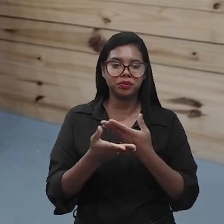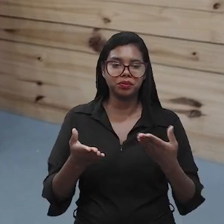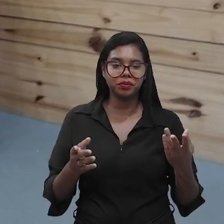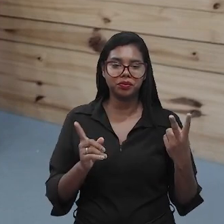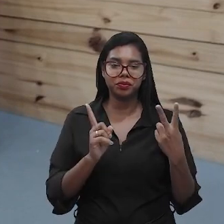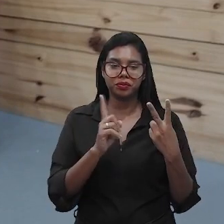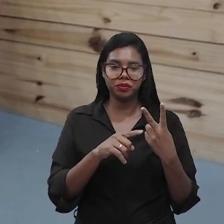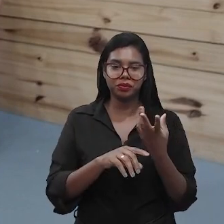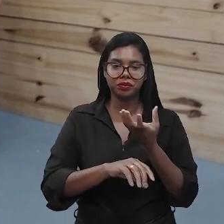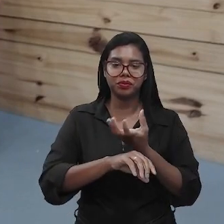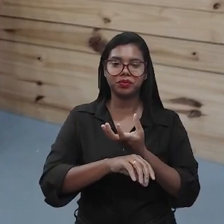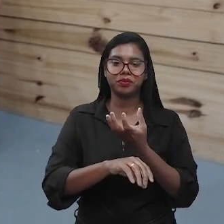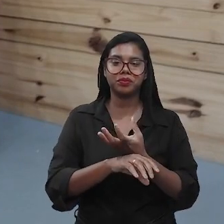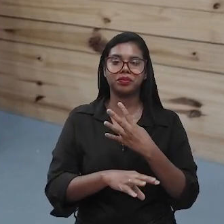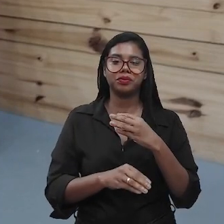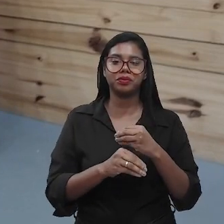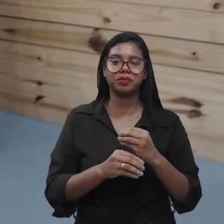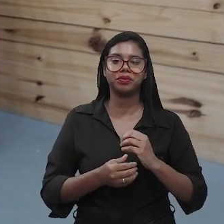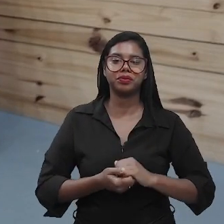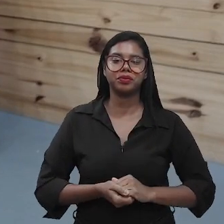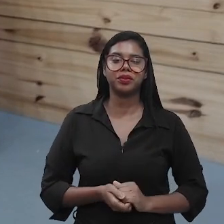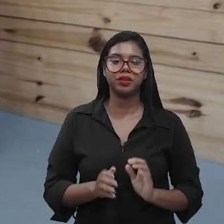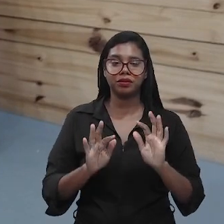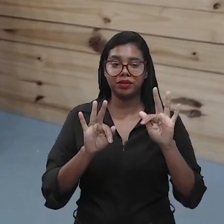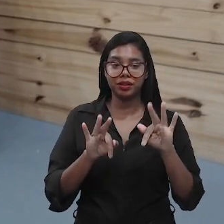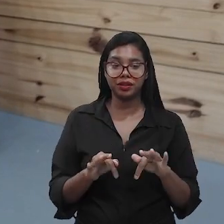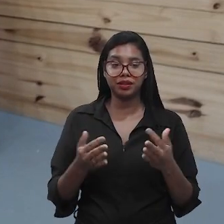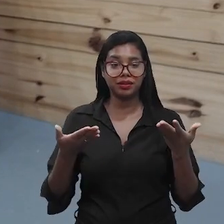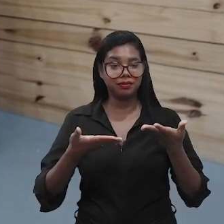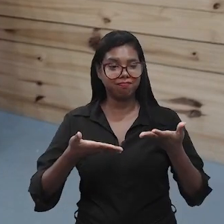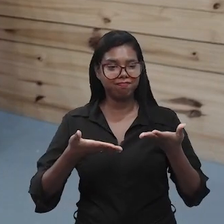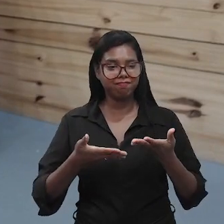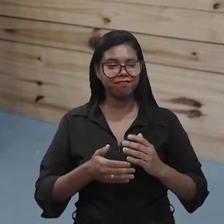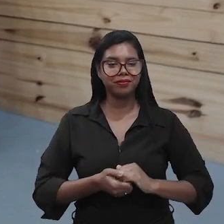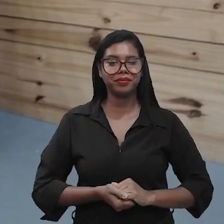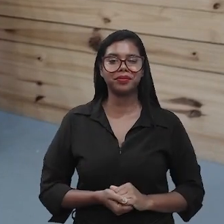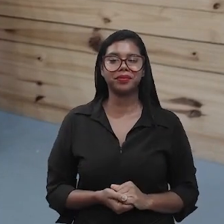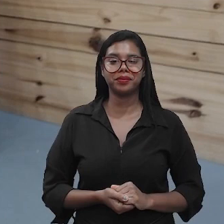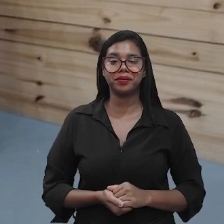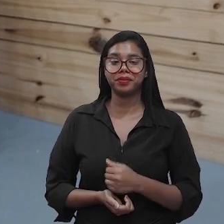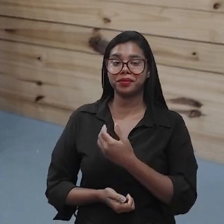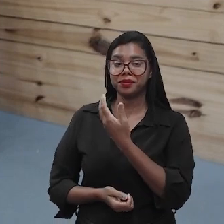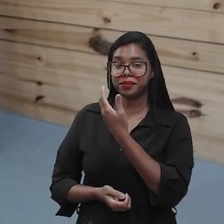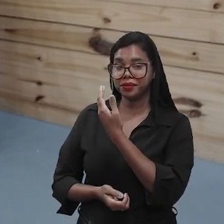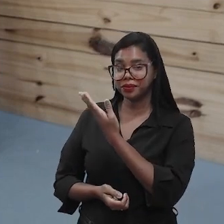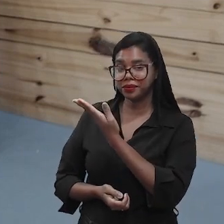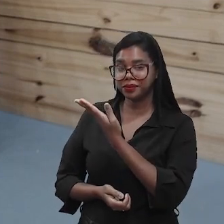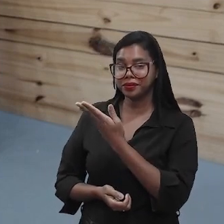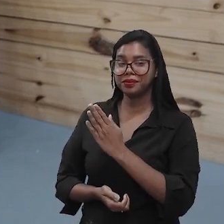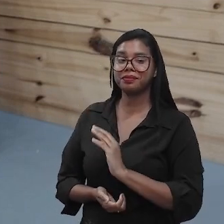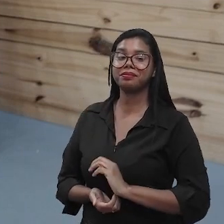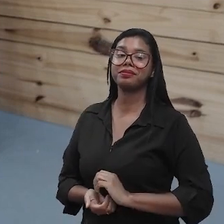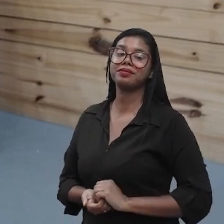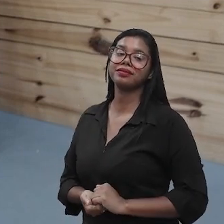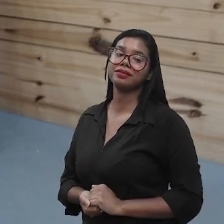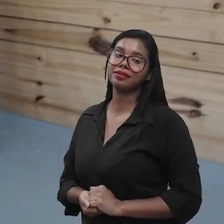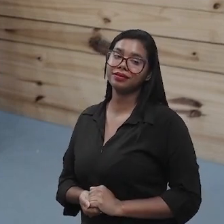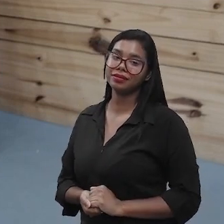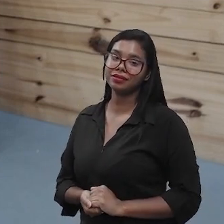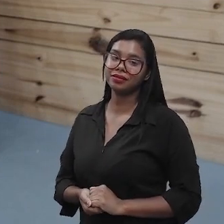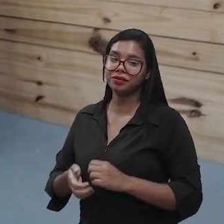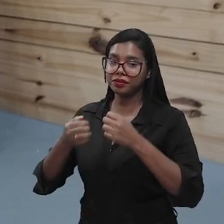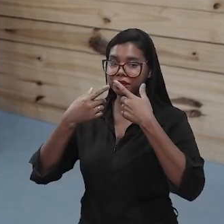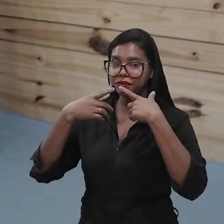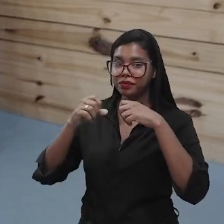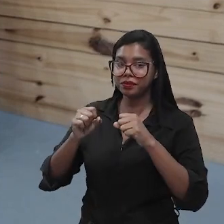queria que, para a gente finalizar essa unidade, não deixar de mencionar a questão da linguagem audiovisual, né?